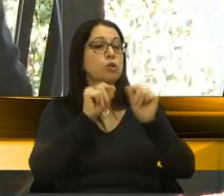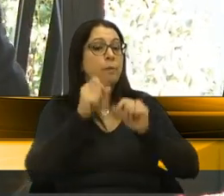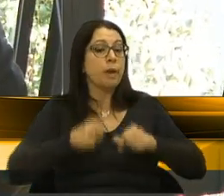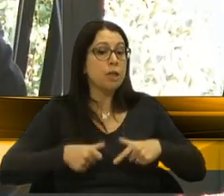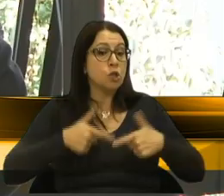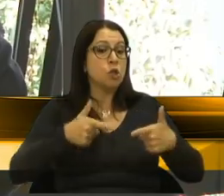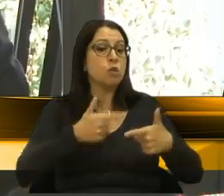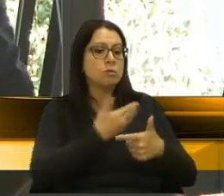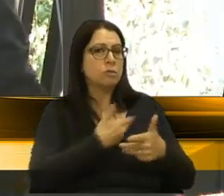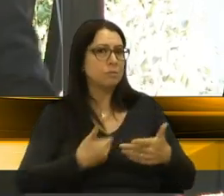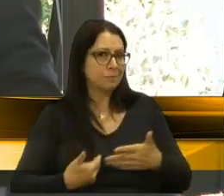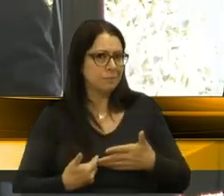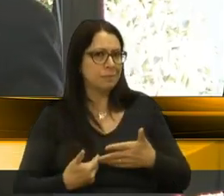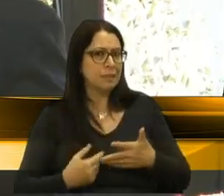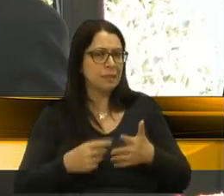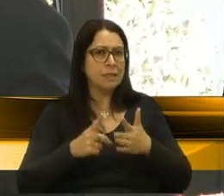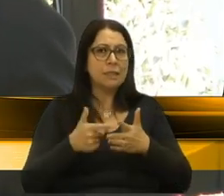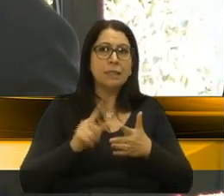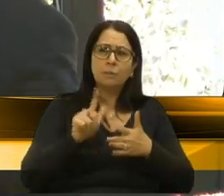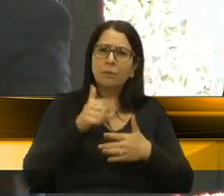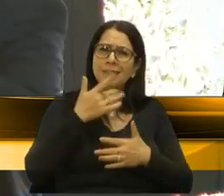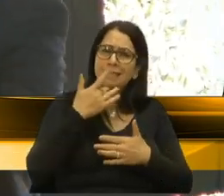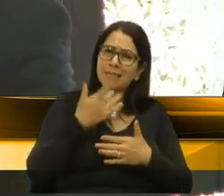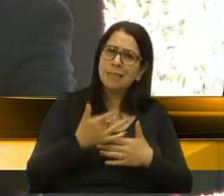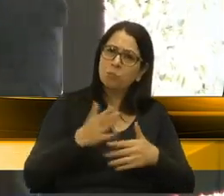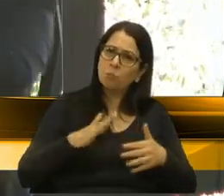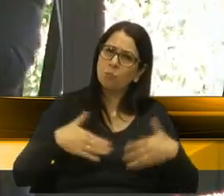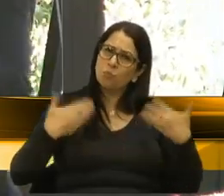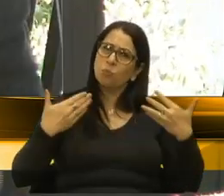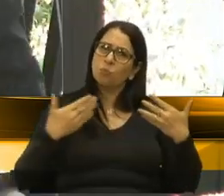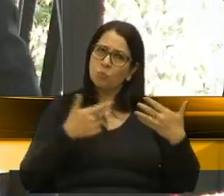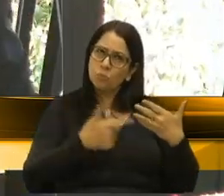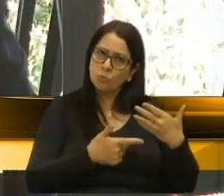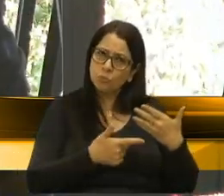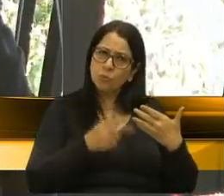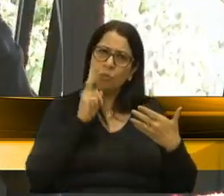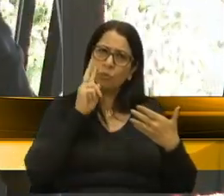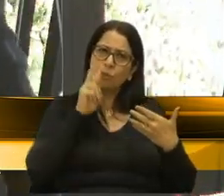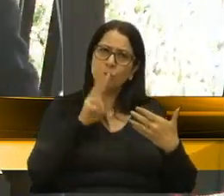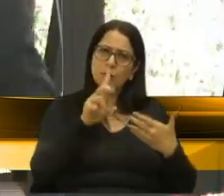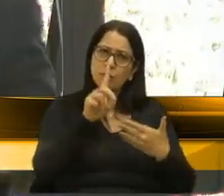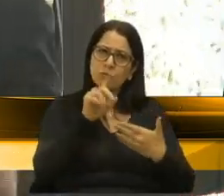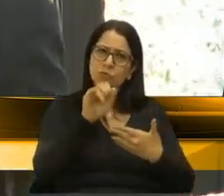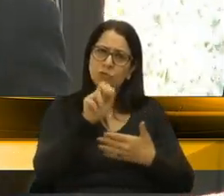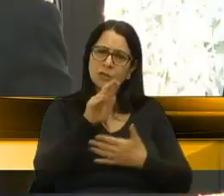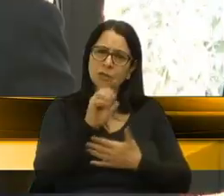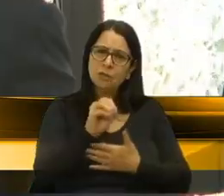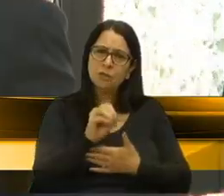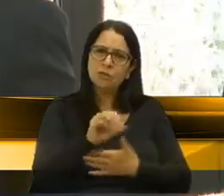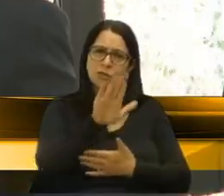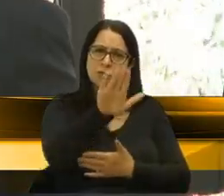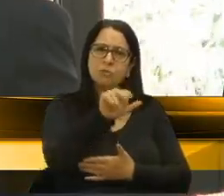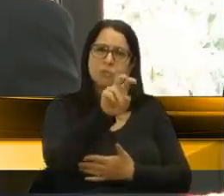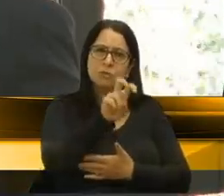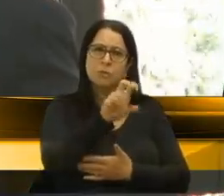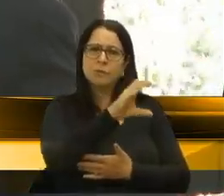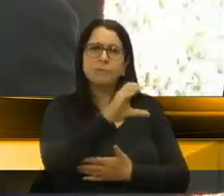governo. E aí, de tarde, nós somos surpreendidos, olhando o Diário Oficial Eletrônico, com nomeação de 5